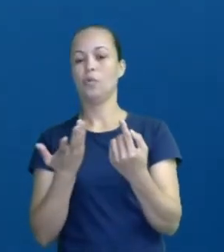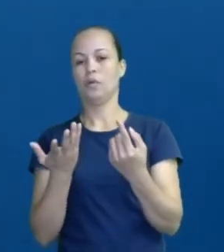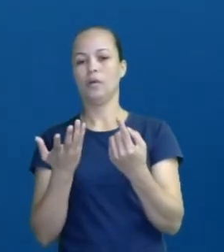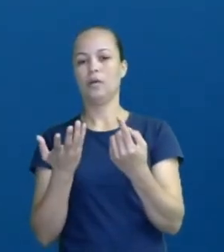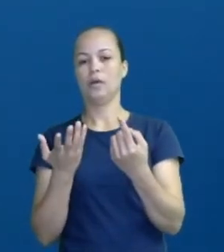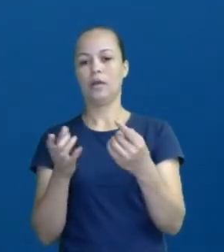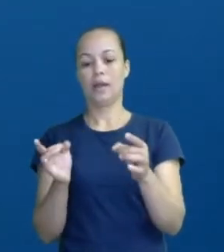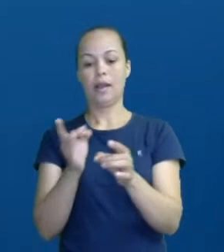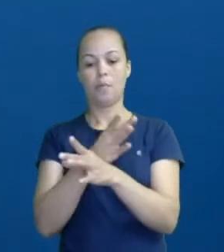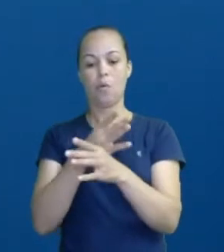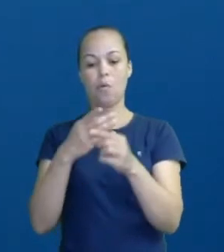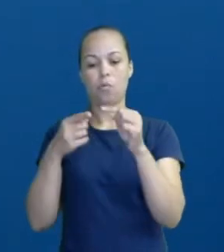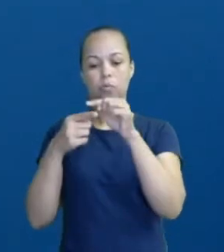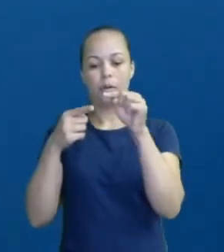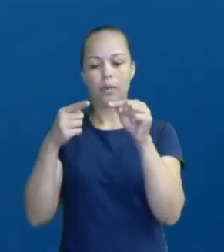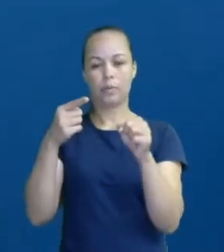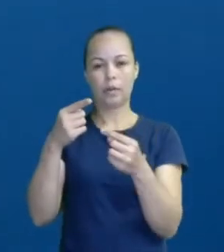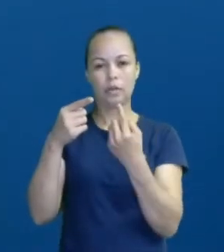minha fatoração